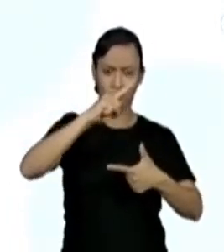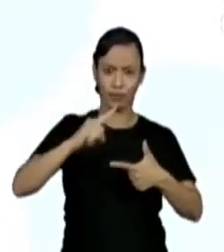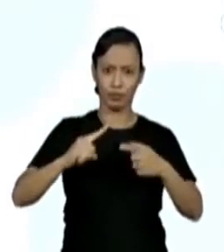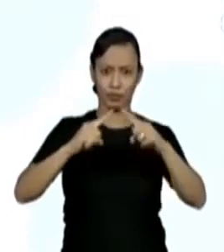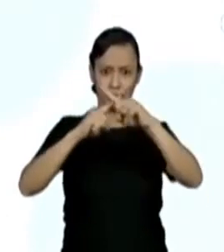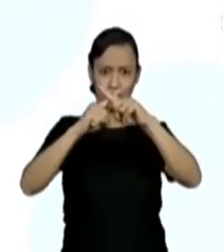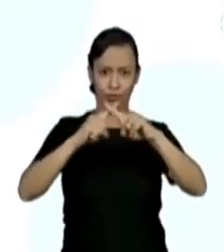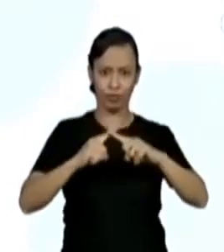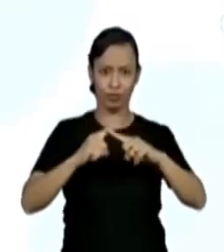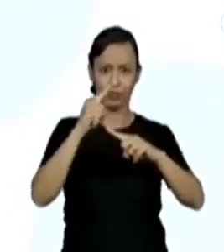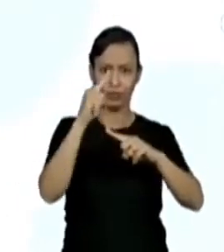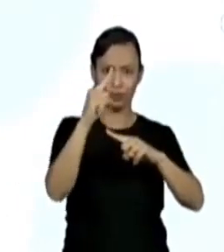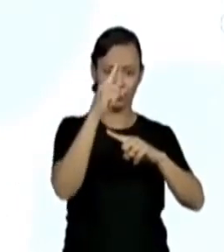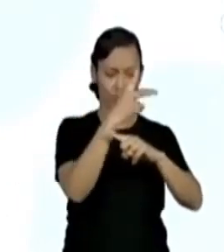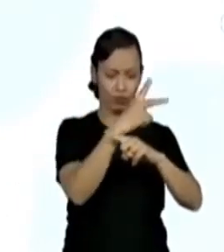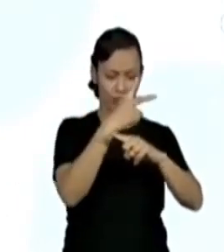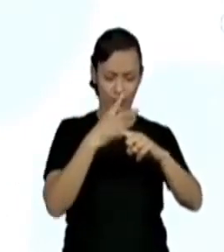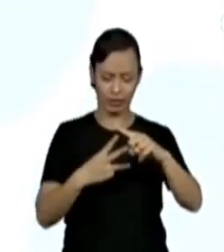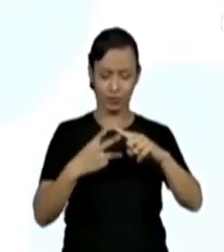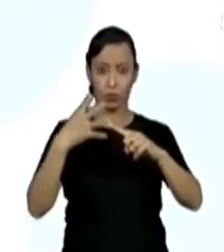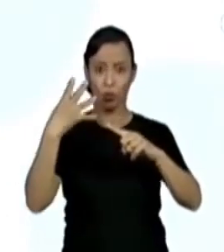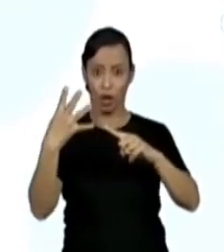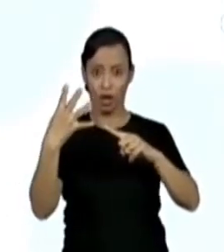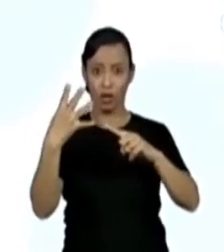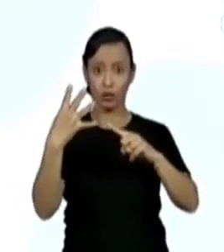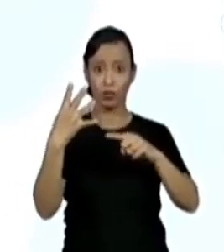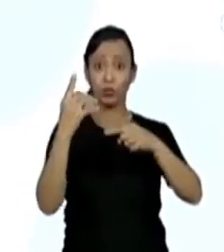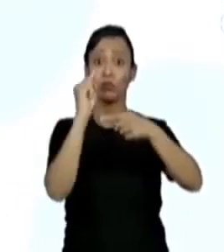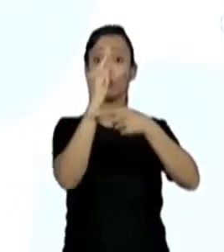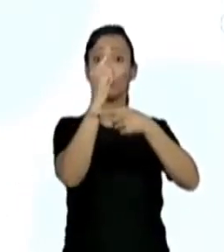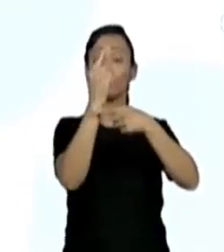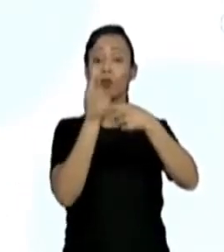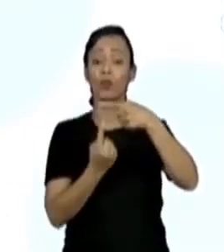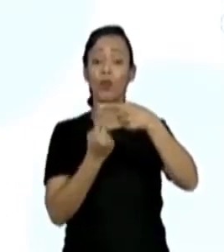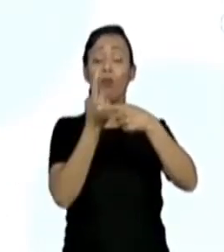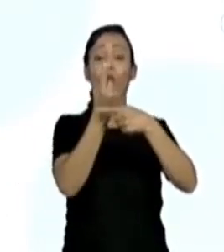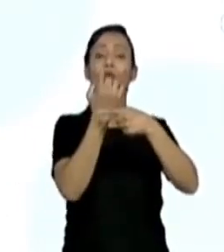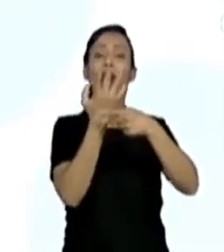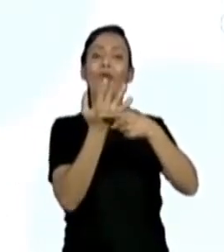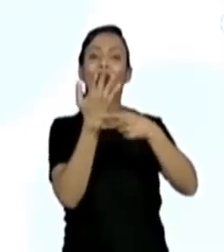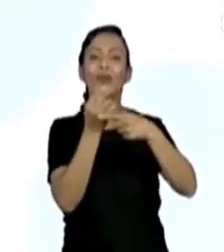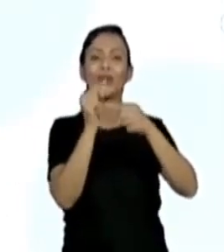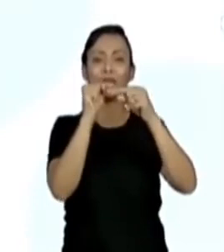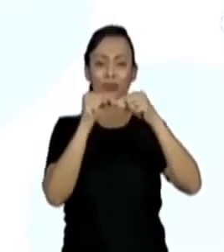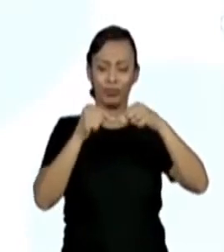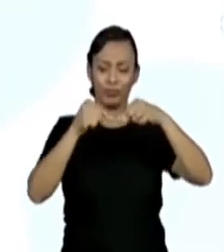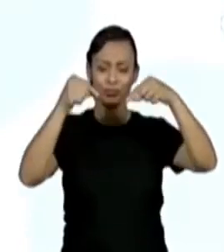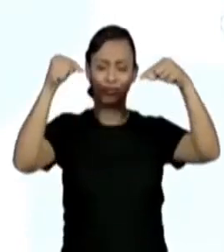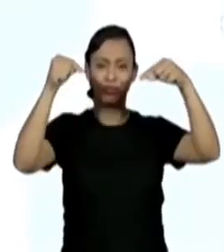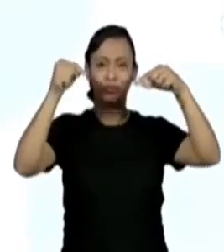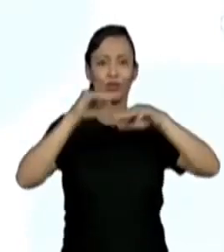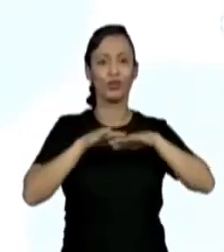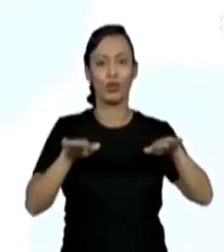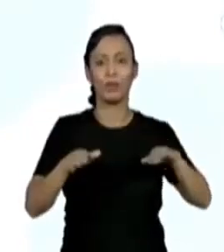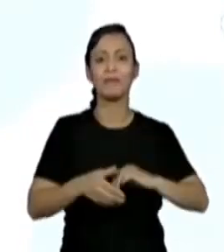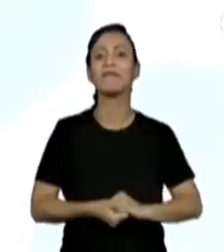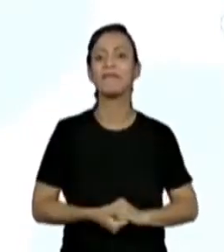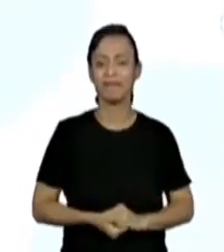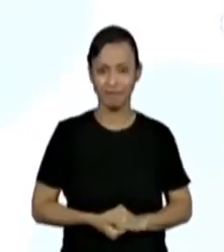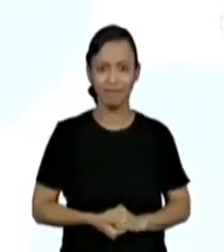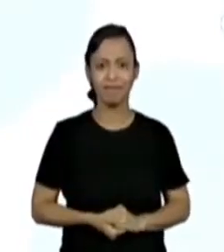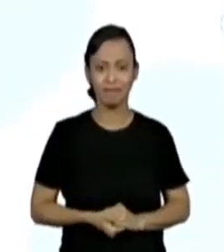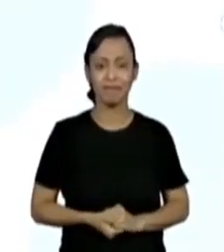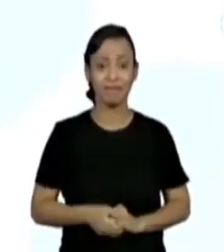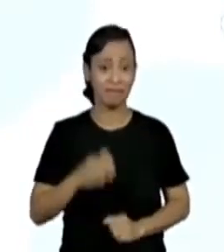então pintei aí 1/4 da a nossa 1/4 da nossa figura